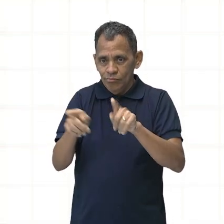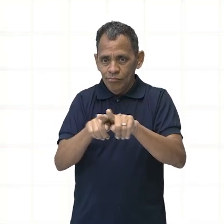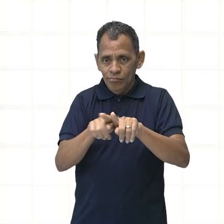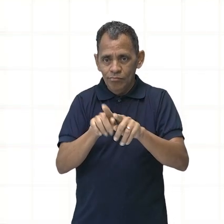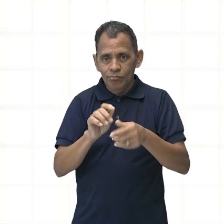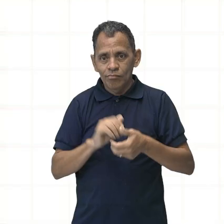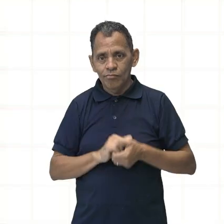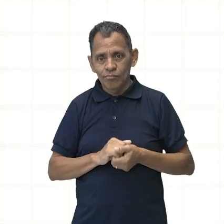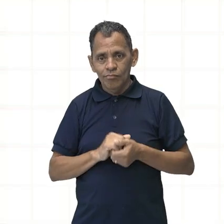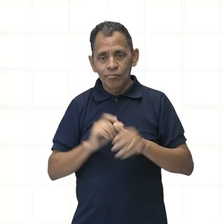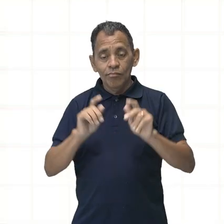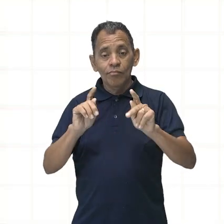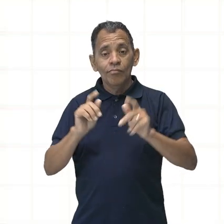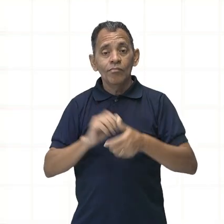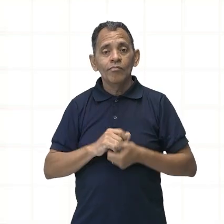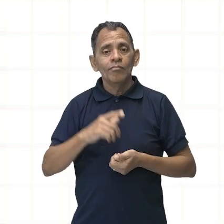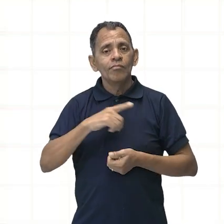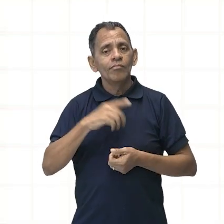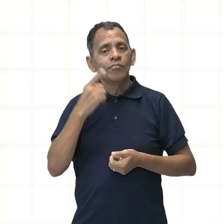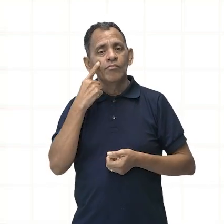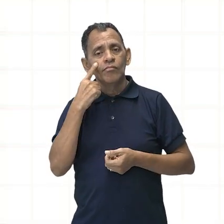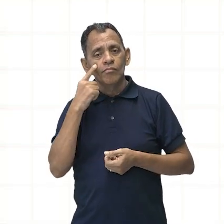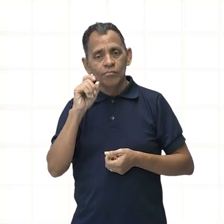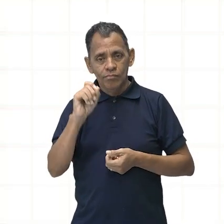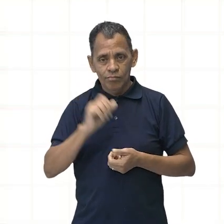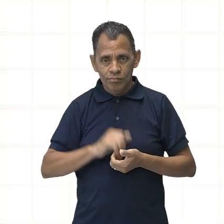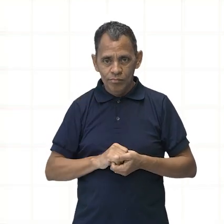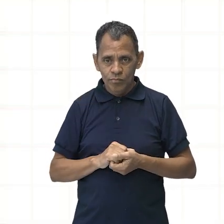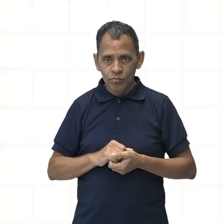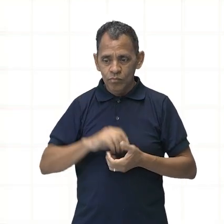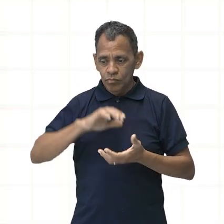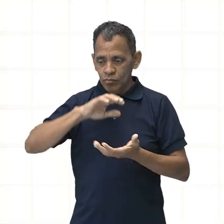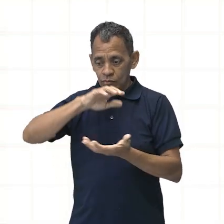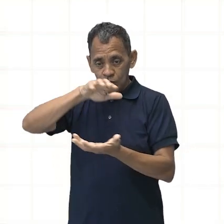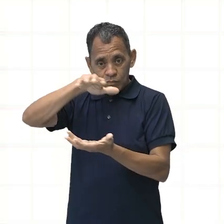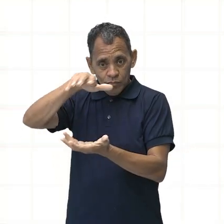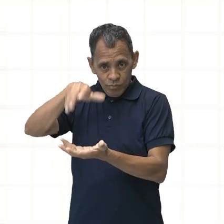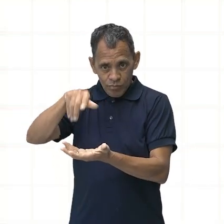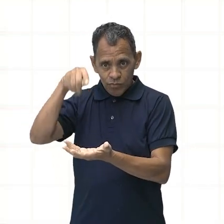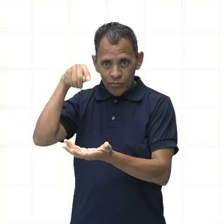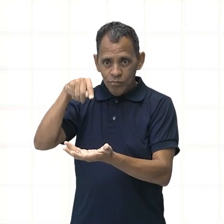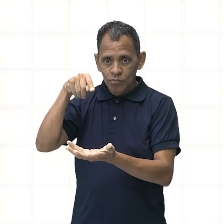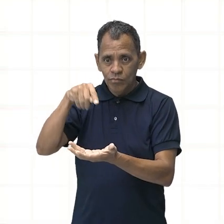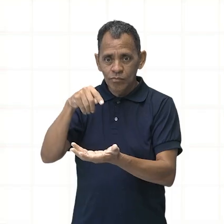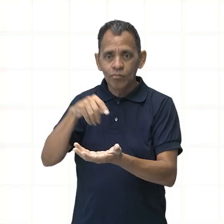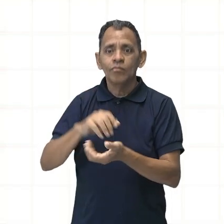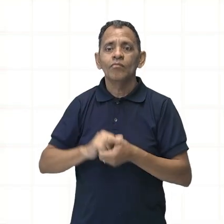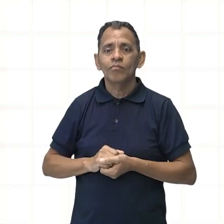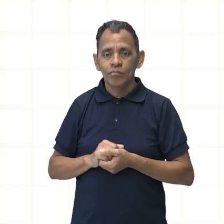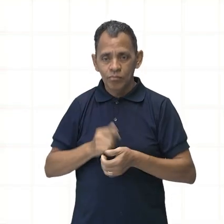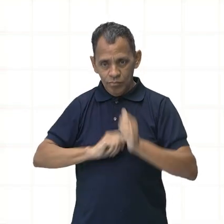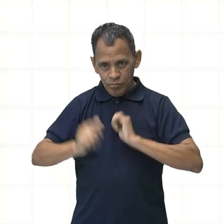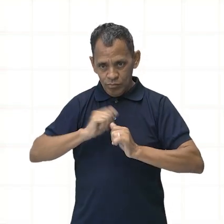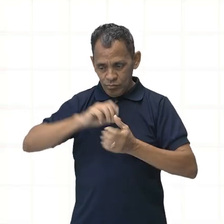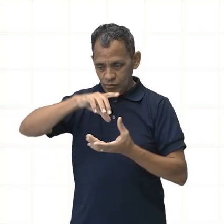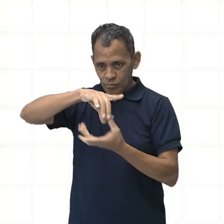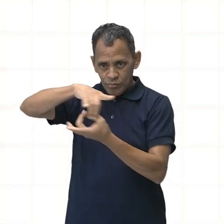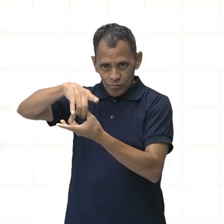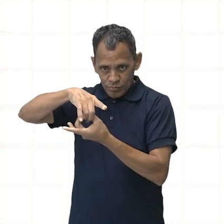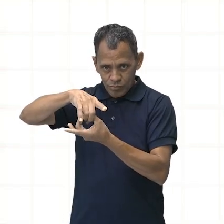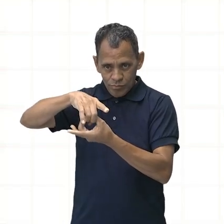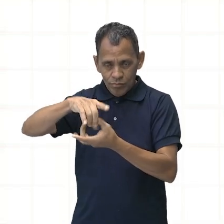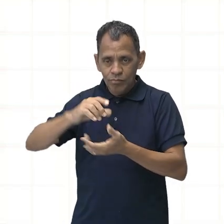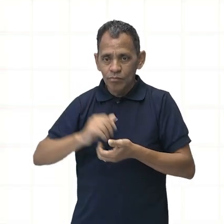certo? Bem, a gente tem observado que esse mundo onde a economia é globalizada, né, onde a gente tem essa